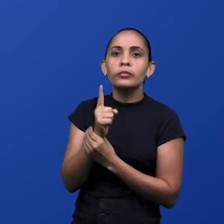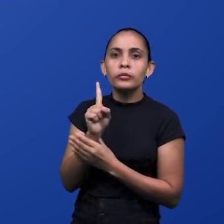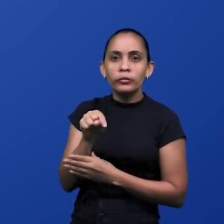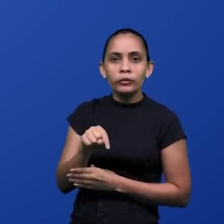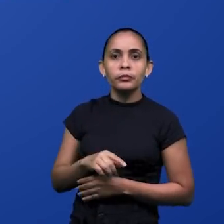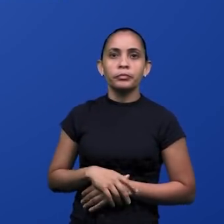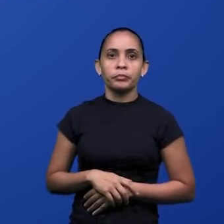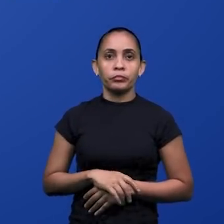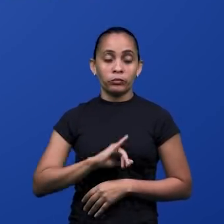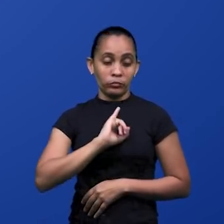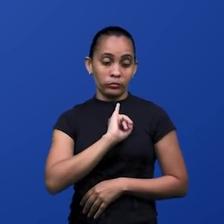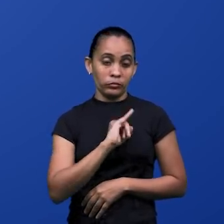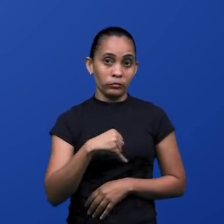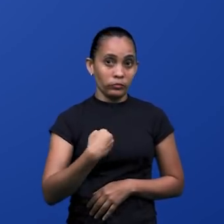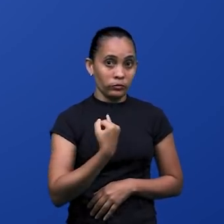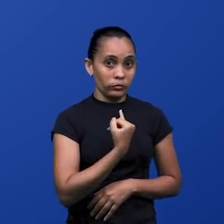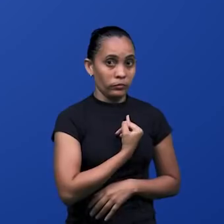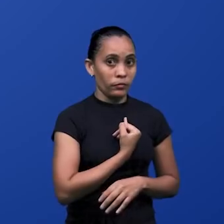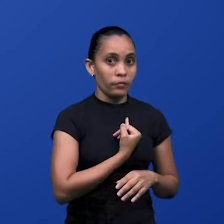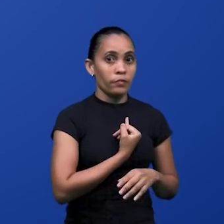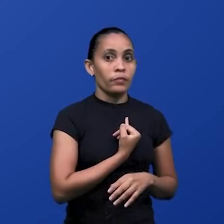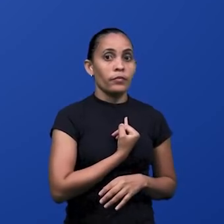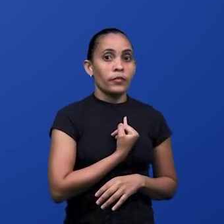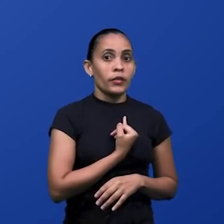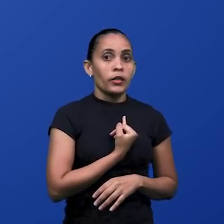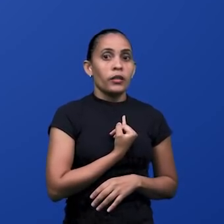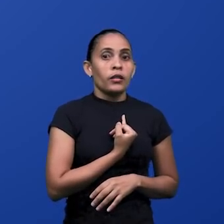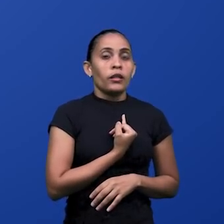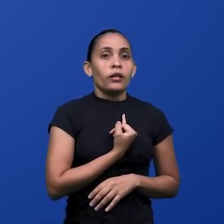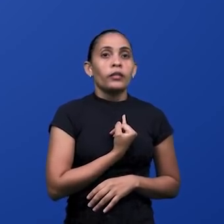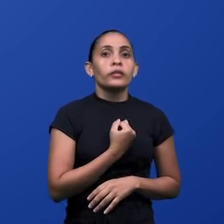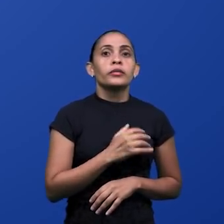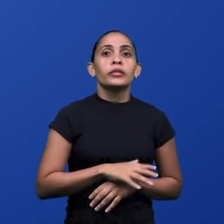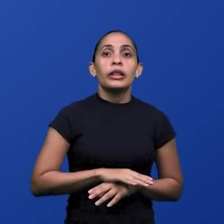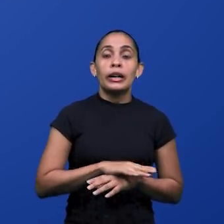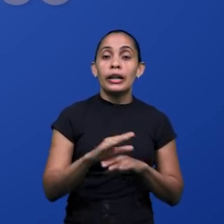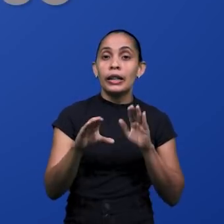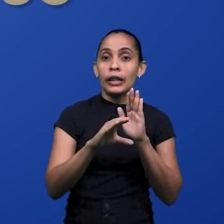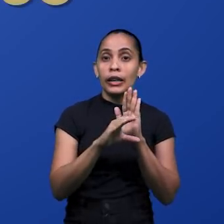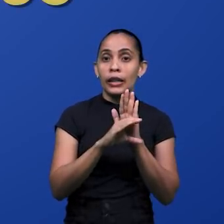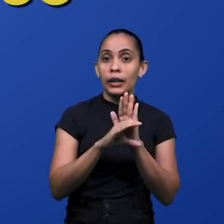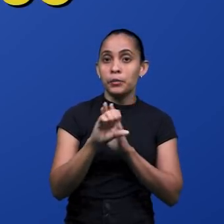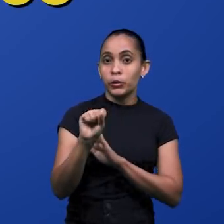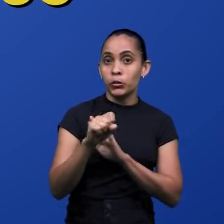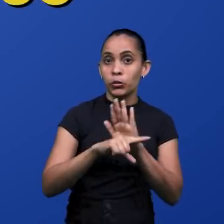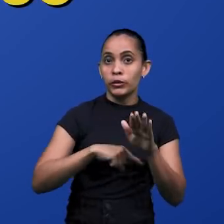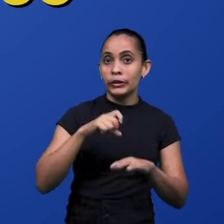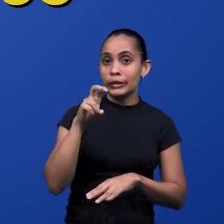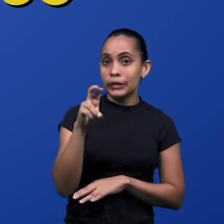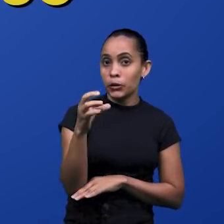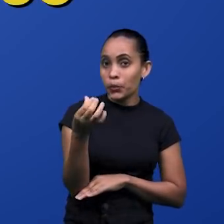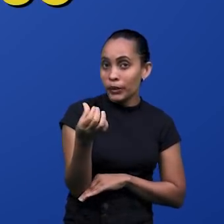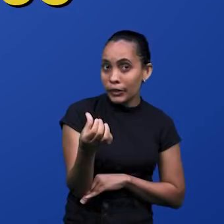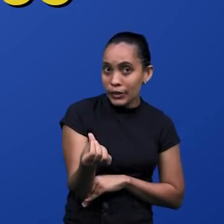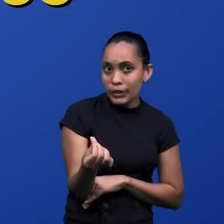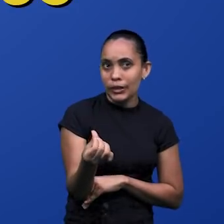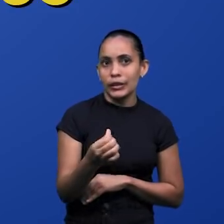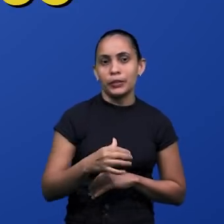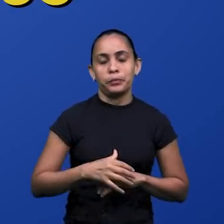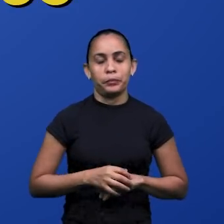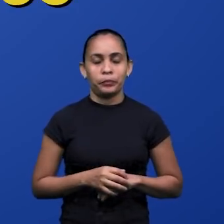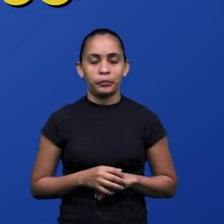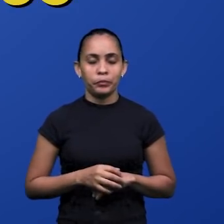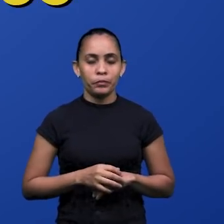teve, que está descrito em João, no livro de João, capítulo 8, versículo 56,